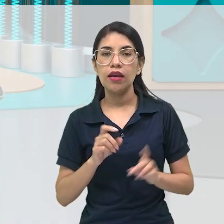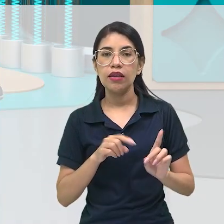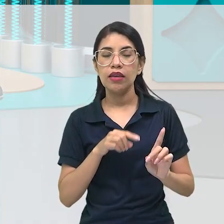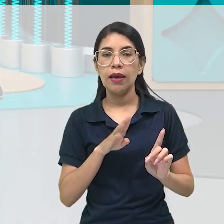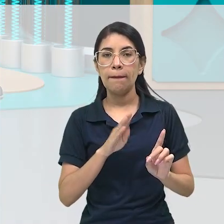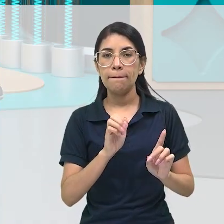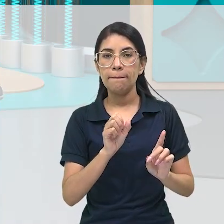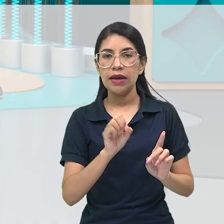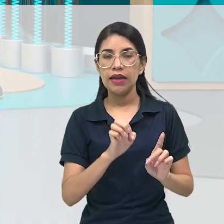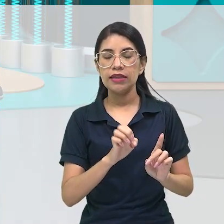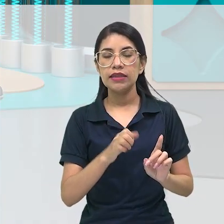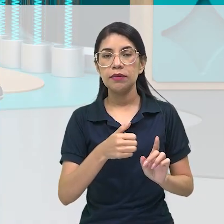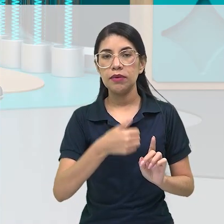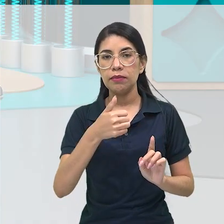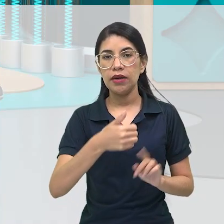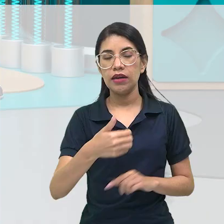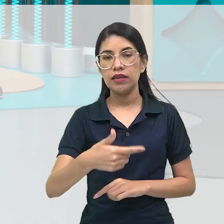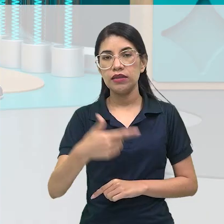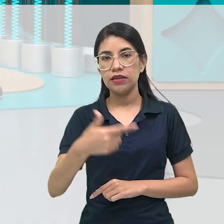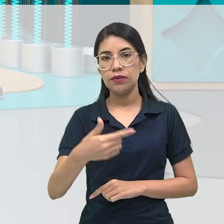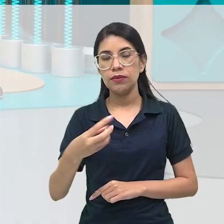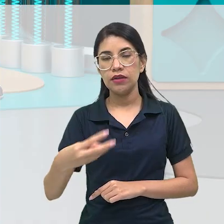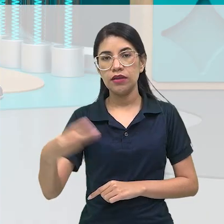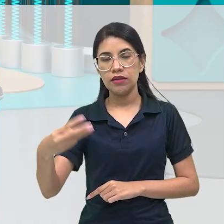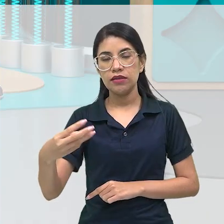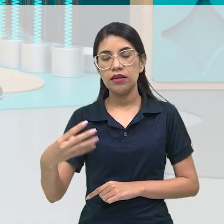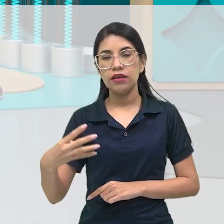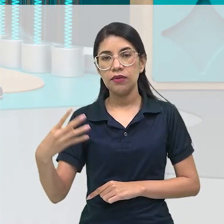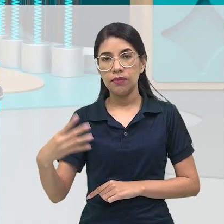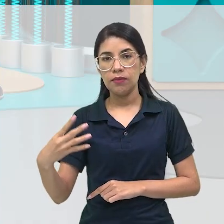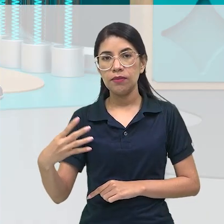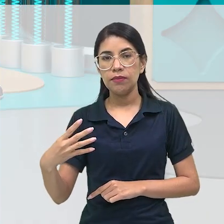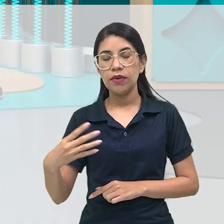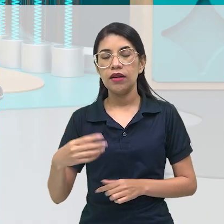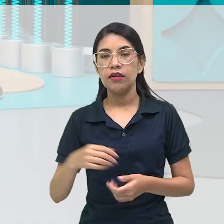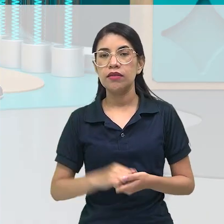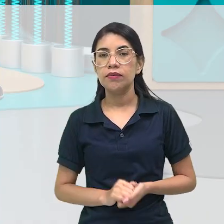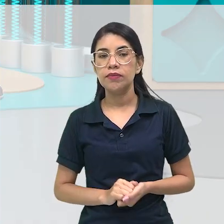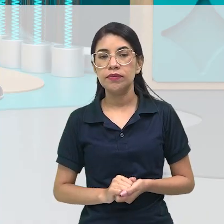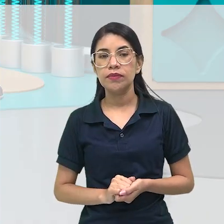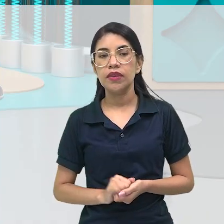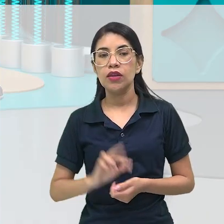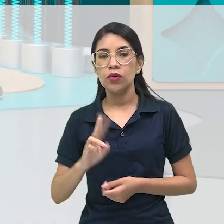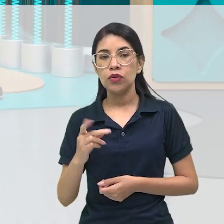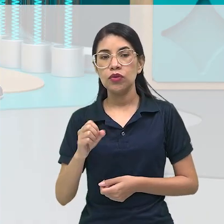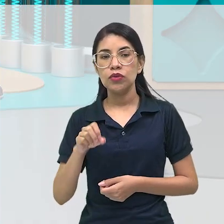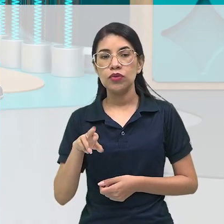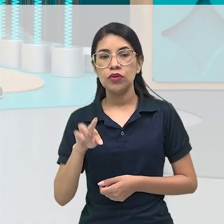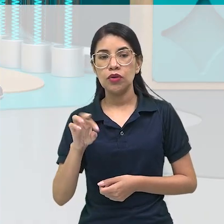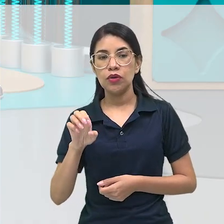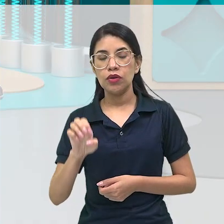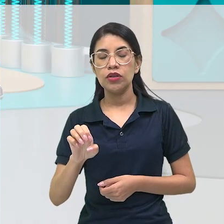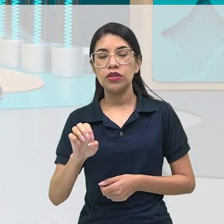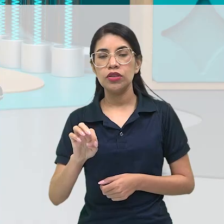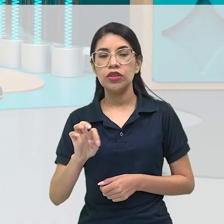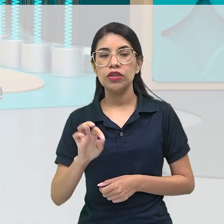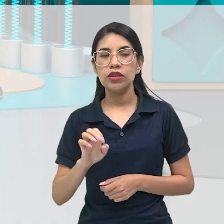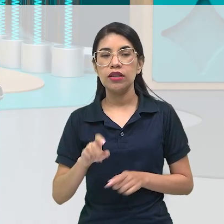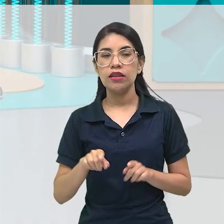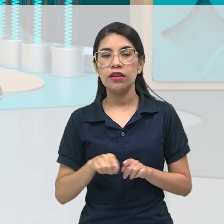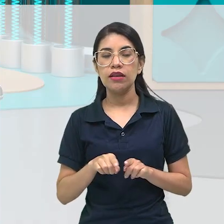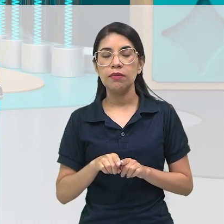base, segunda base, terceira base, shortstop, defensor